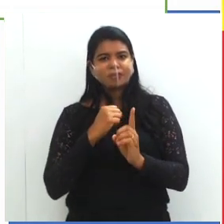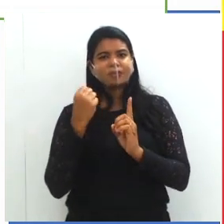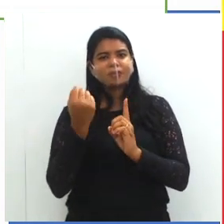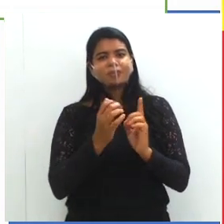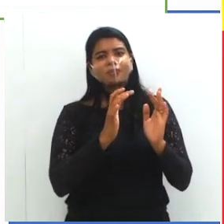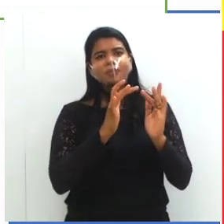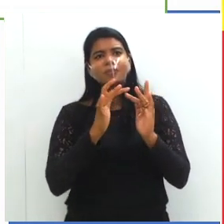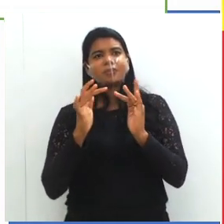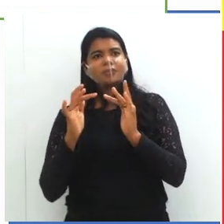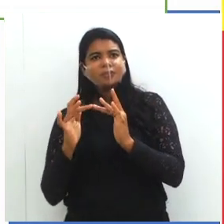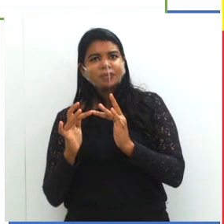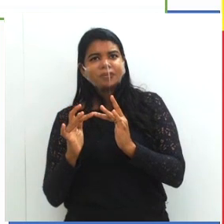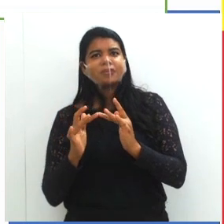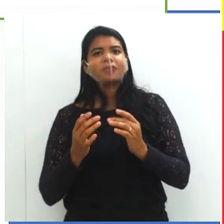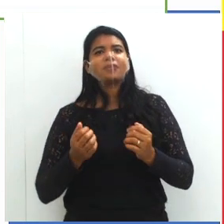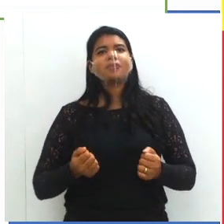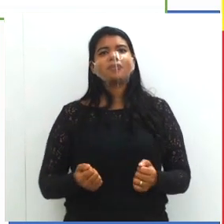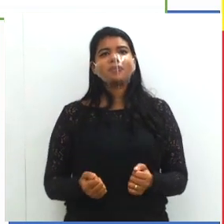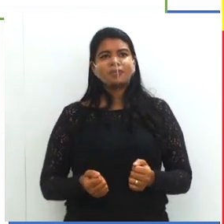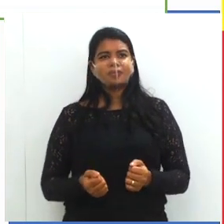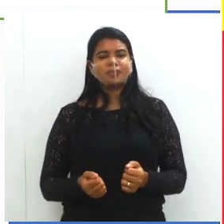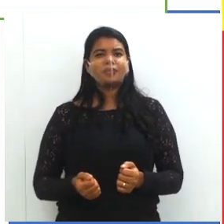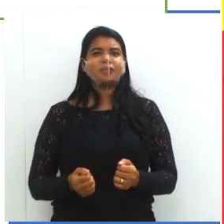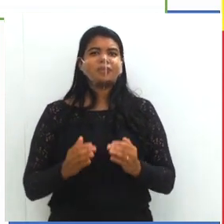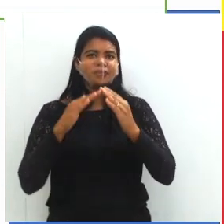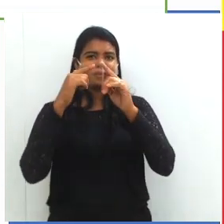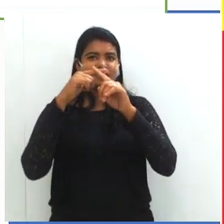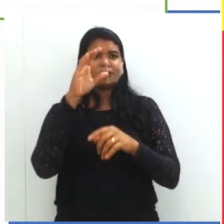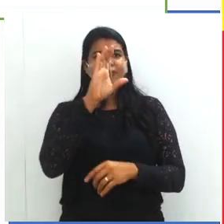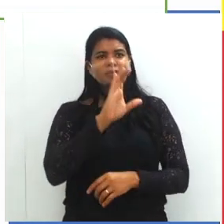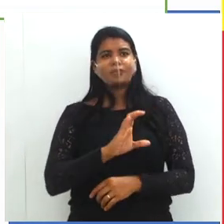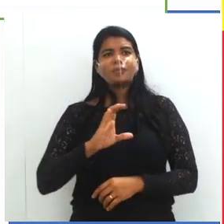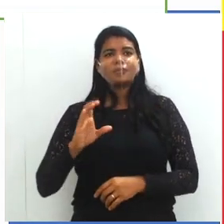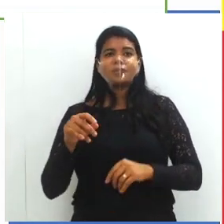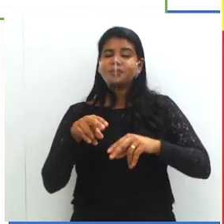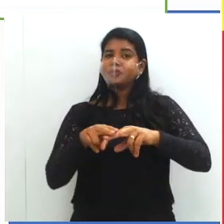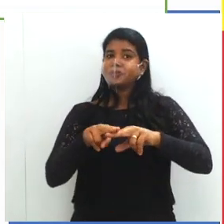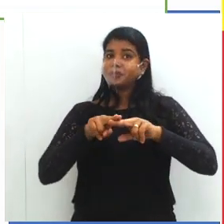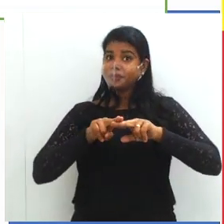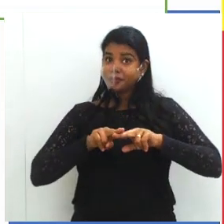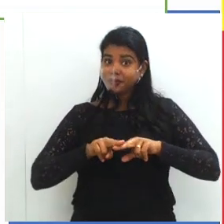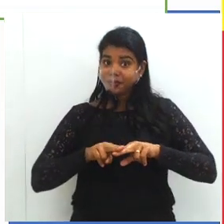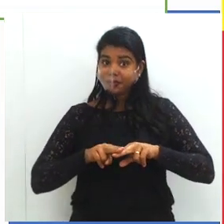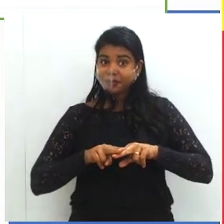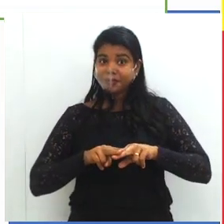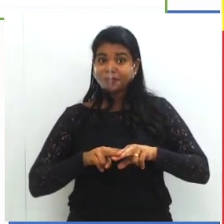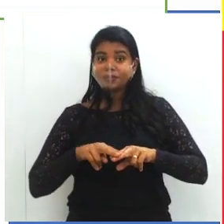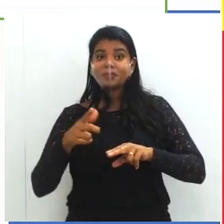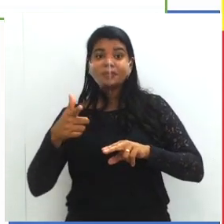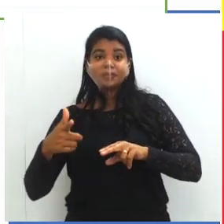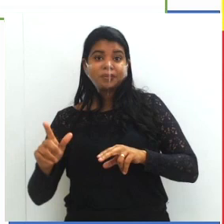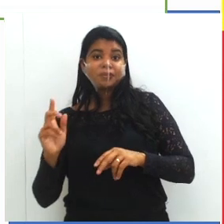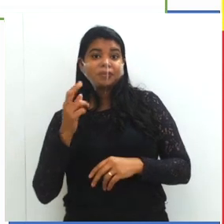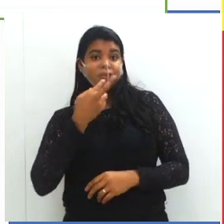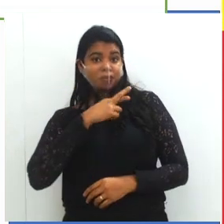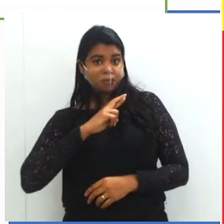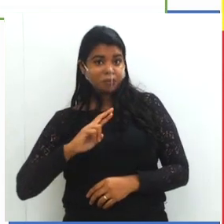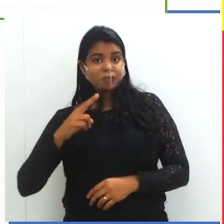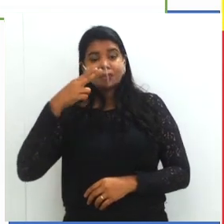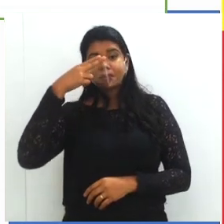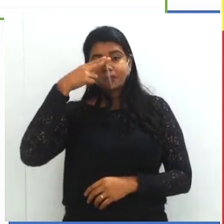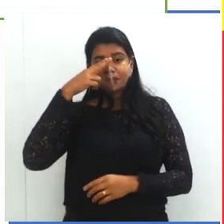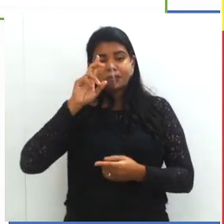inclusivistas ligadas principalmente à Igreja Católica, porém outras